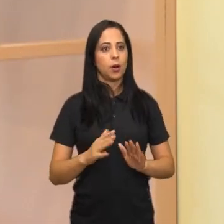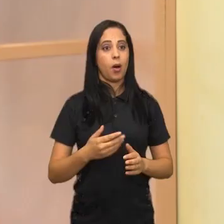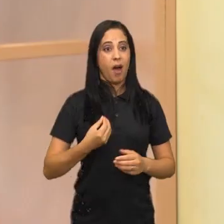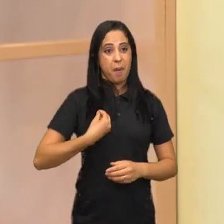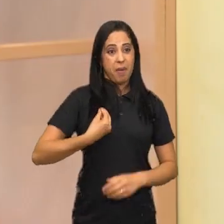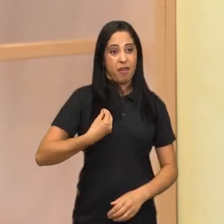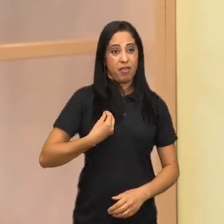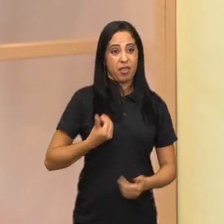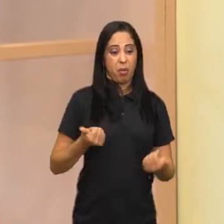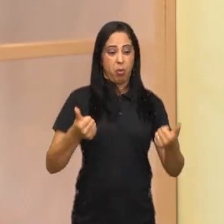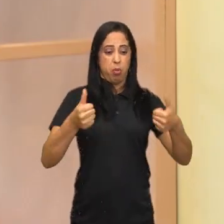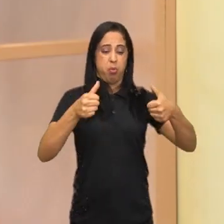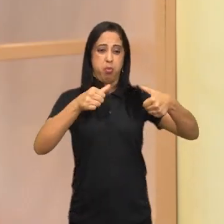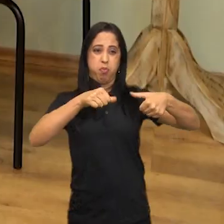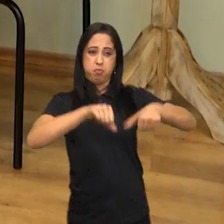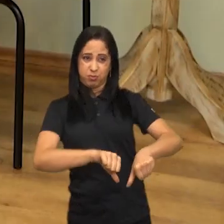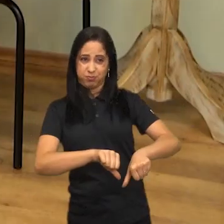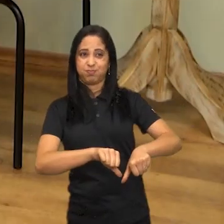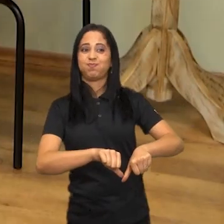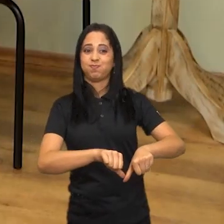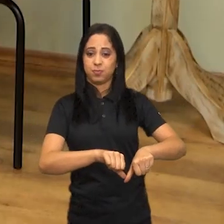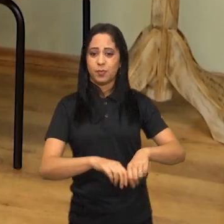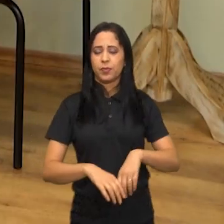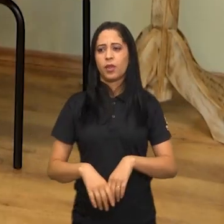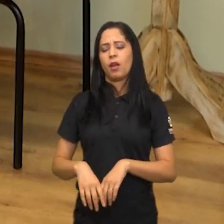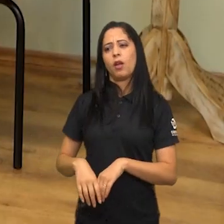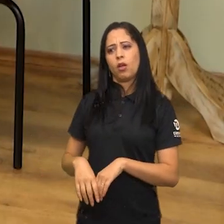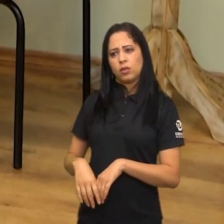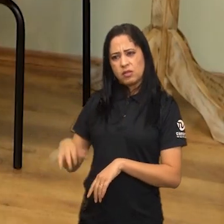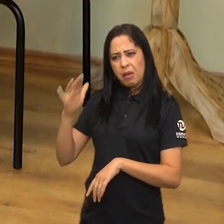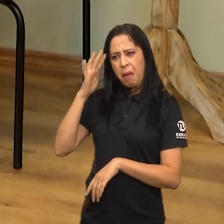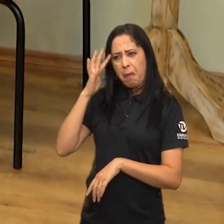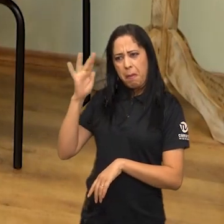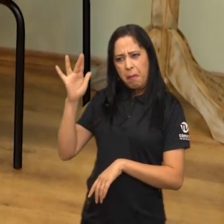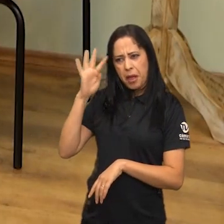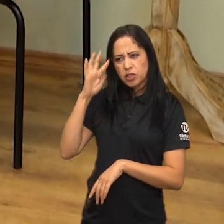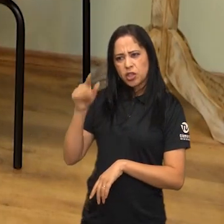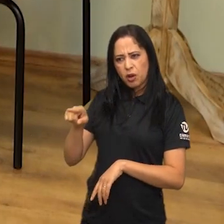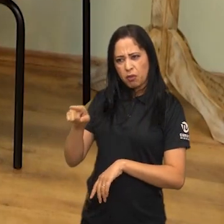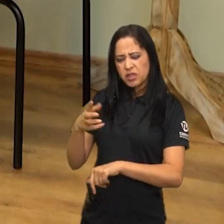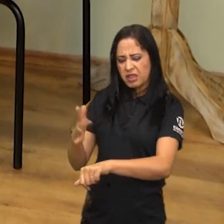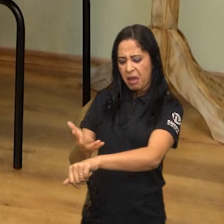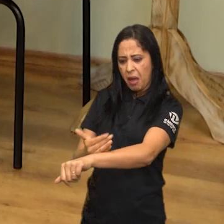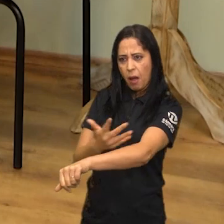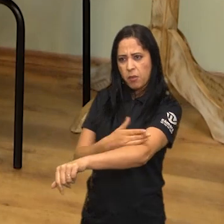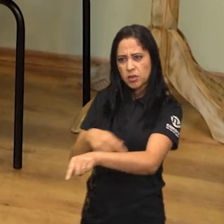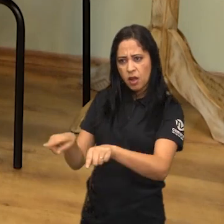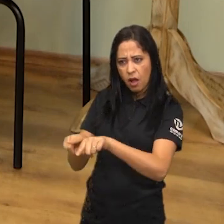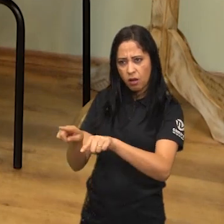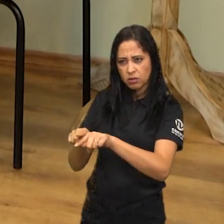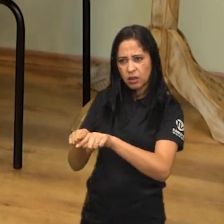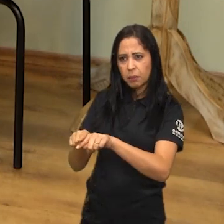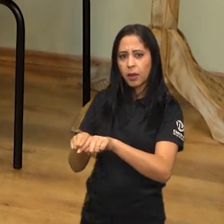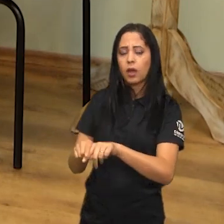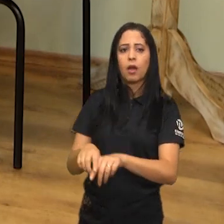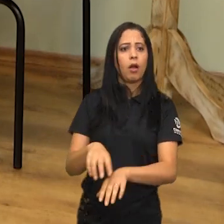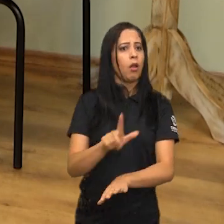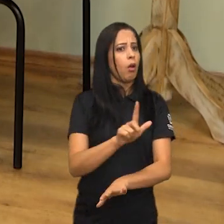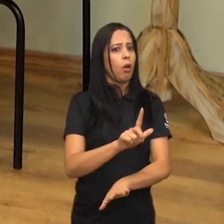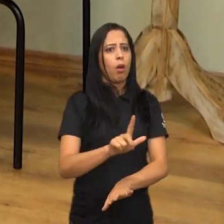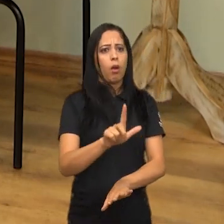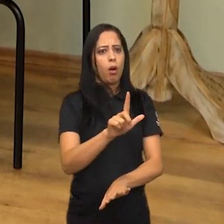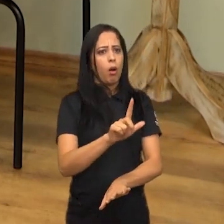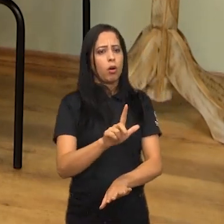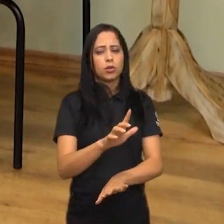vida caiu brutalmente. Nossa, eu imagino que também o seu emocional deve ter ficado muito abalado com tudo isso, né? Porque não é só